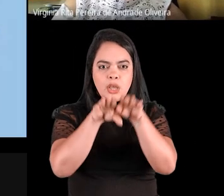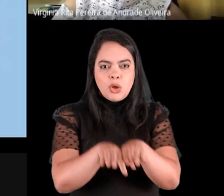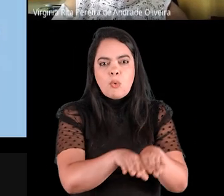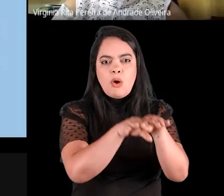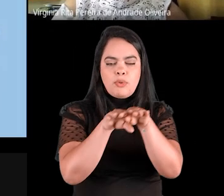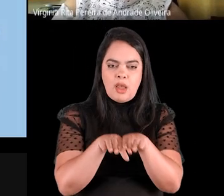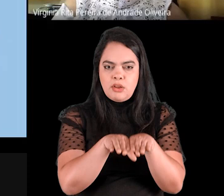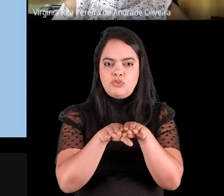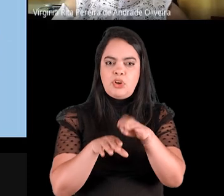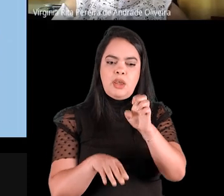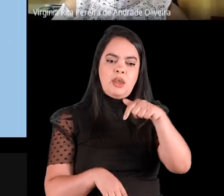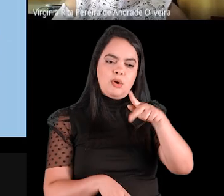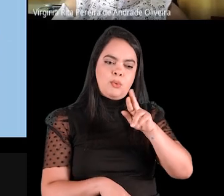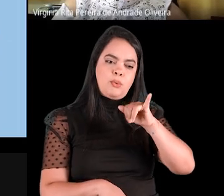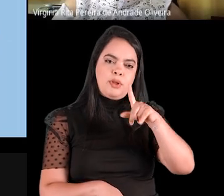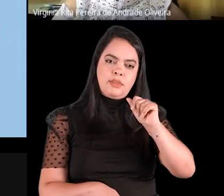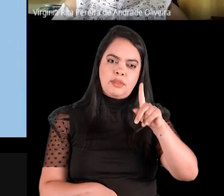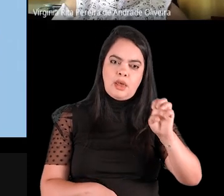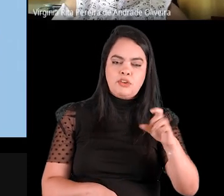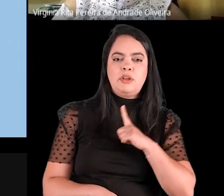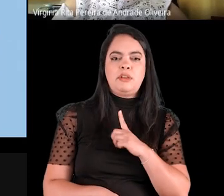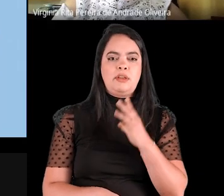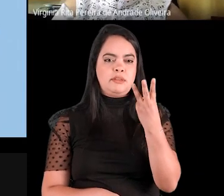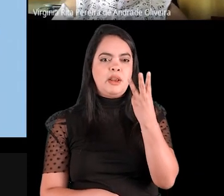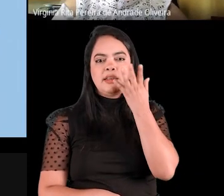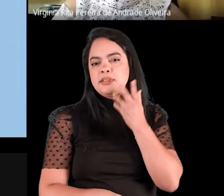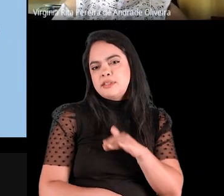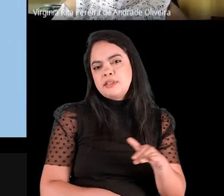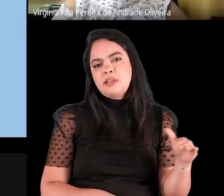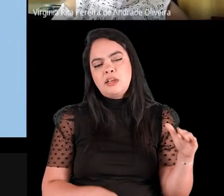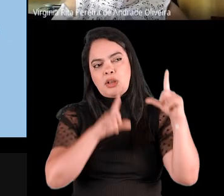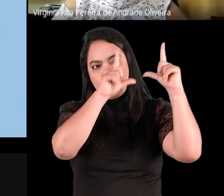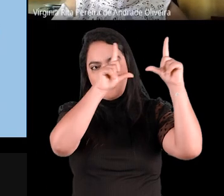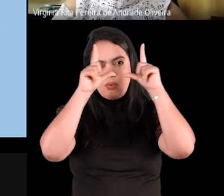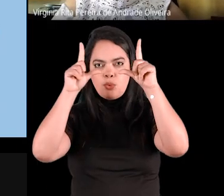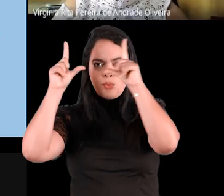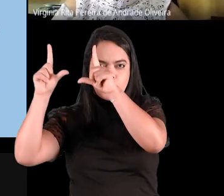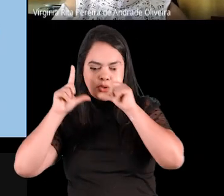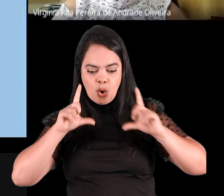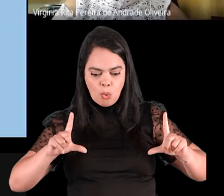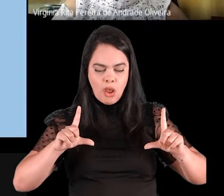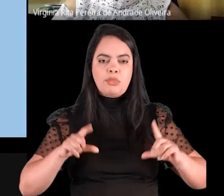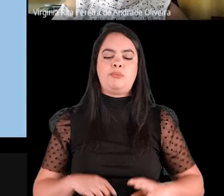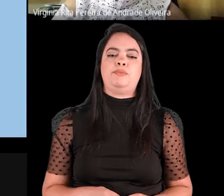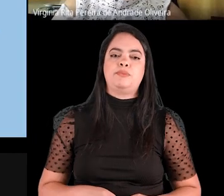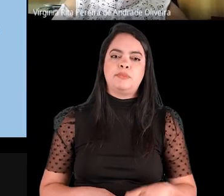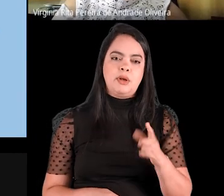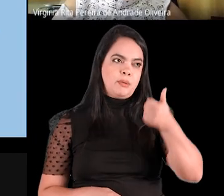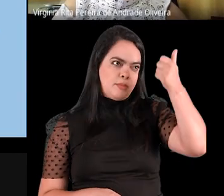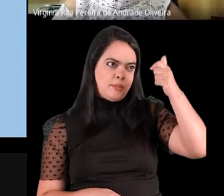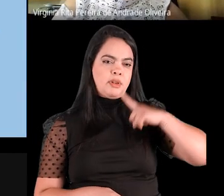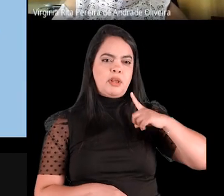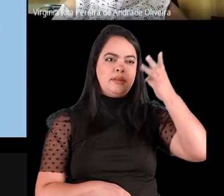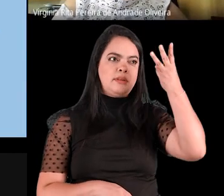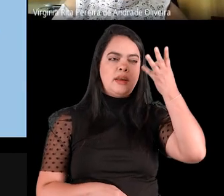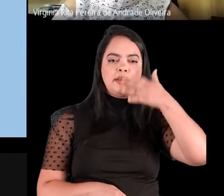equidade. Então, são três crianças, está descrevendo ali, né, imagem com quatro quadros, no primeiro vemos três crianças de tamanhos diferentes, uma